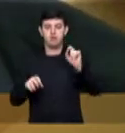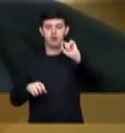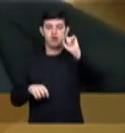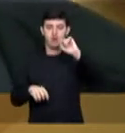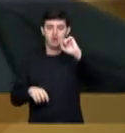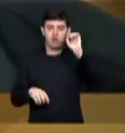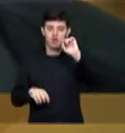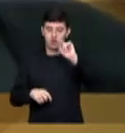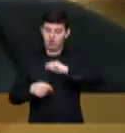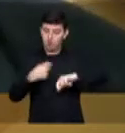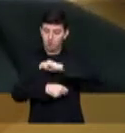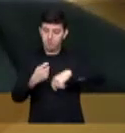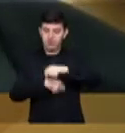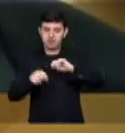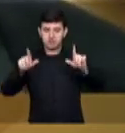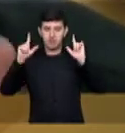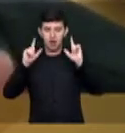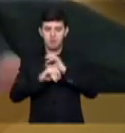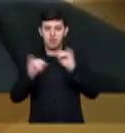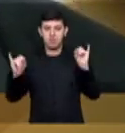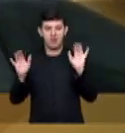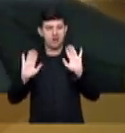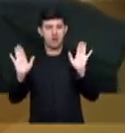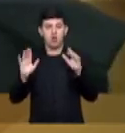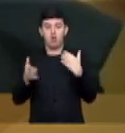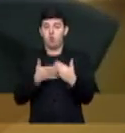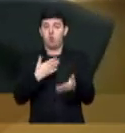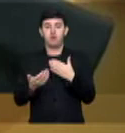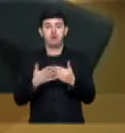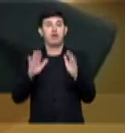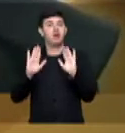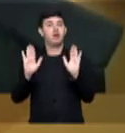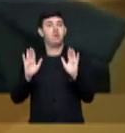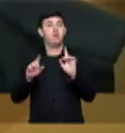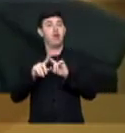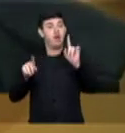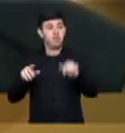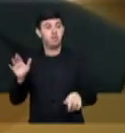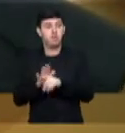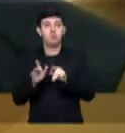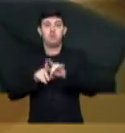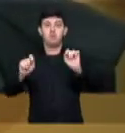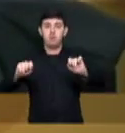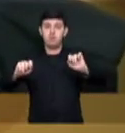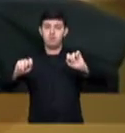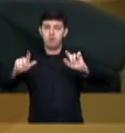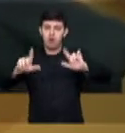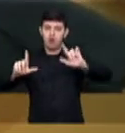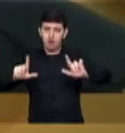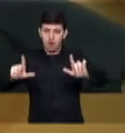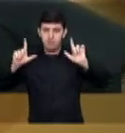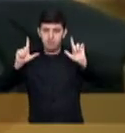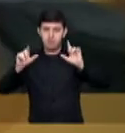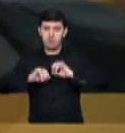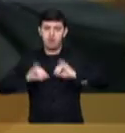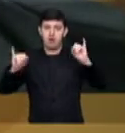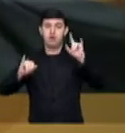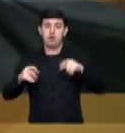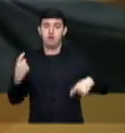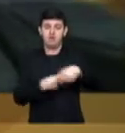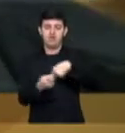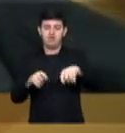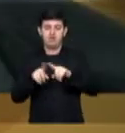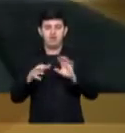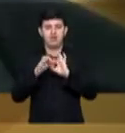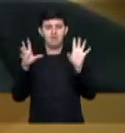comercial. Não é qualquer propaganda, é a propaganda comercial, porque o comércio, a liberdade de comércio, a liberdade